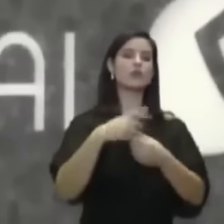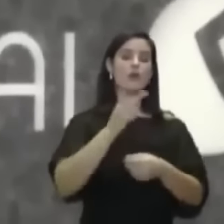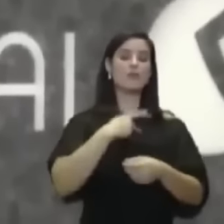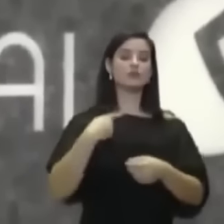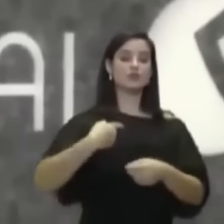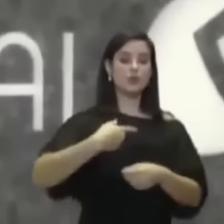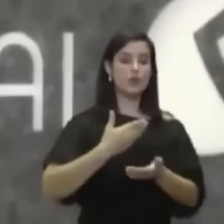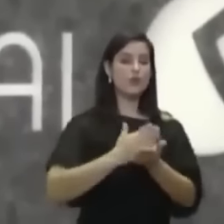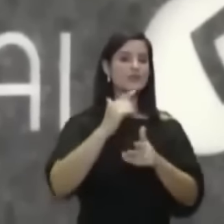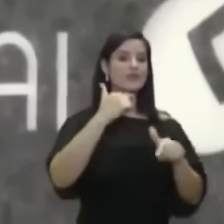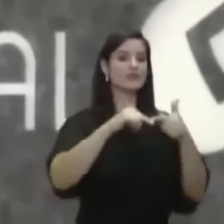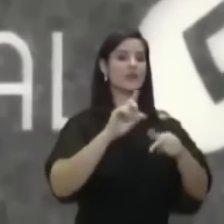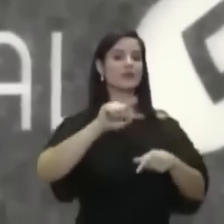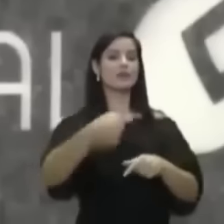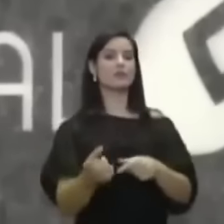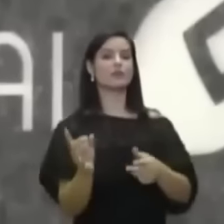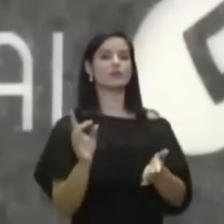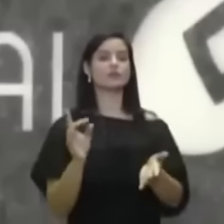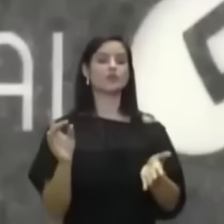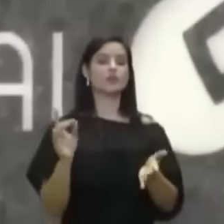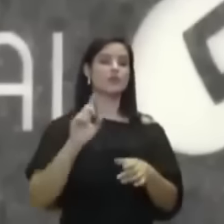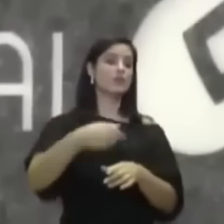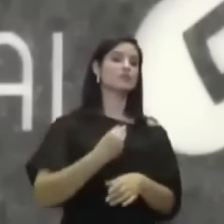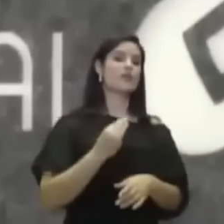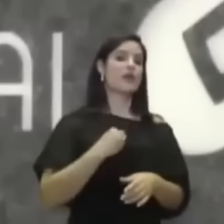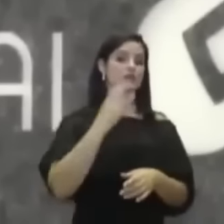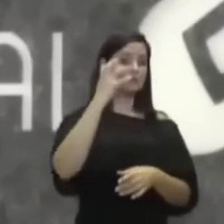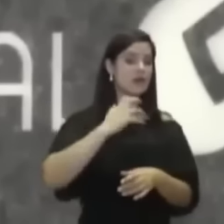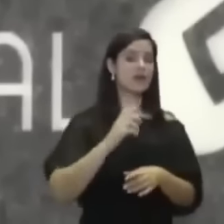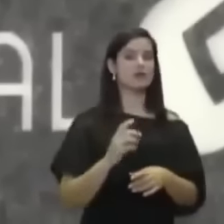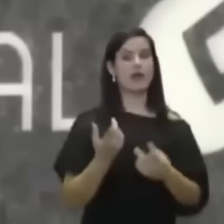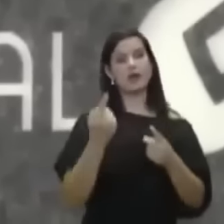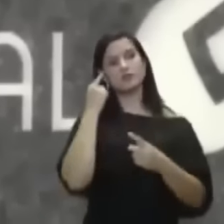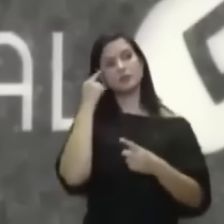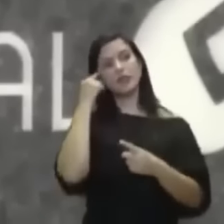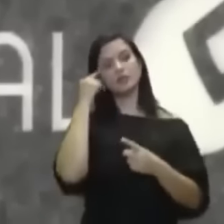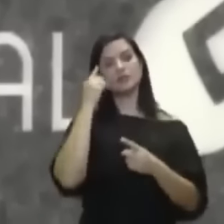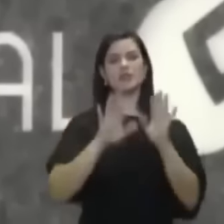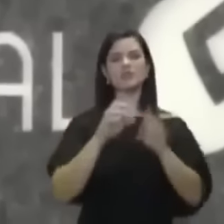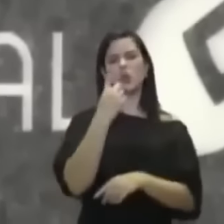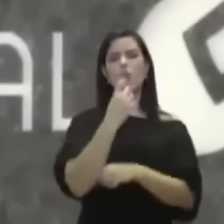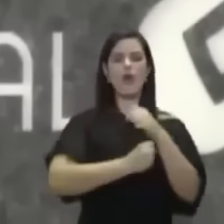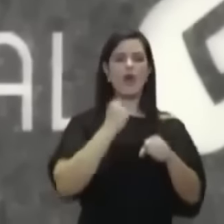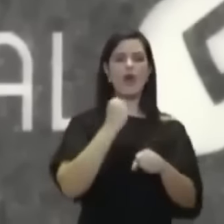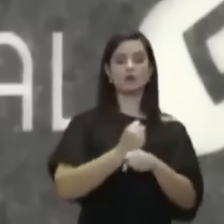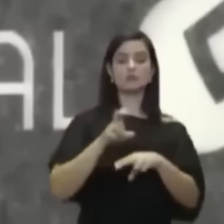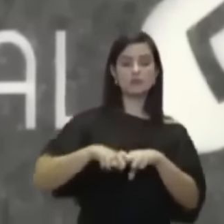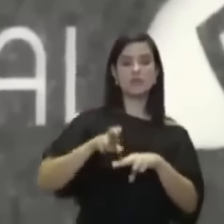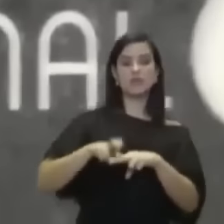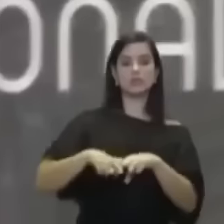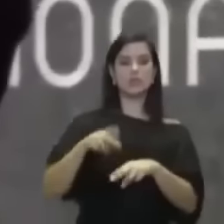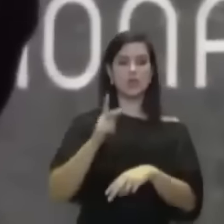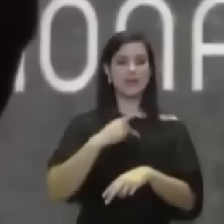Talvez nós disséssemos assim para ele: olha, um ano de banco, você passar um pouquinho, refletir um pouquinho a sua vida. Ou talvez